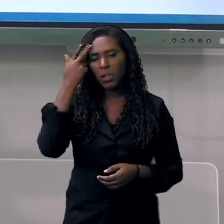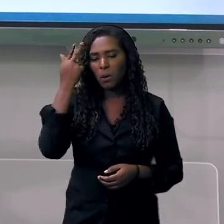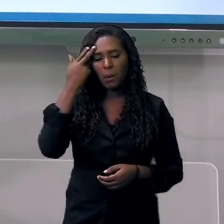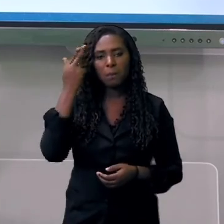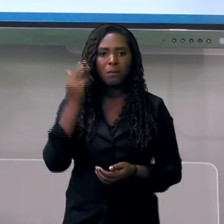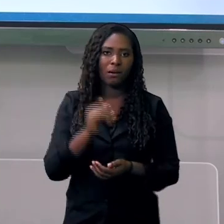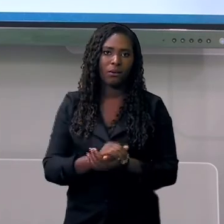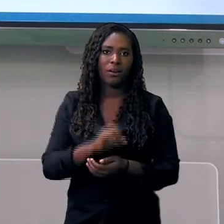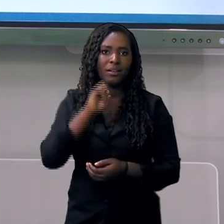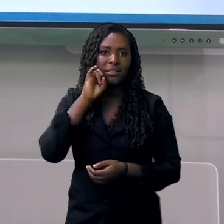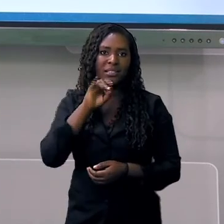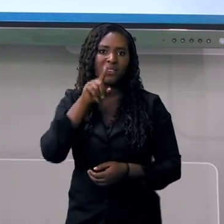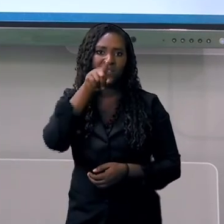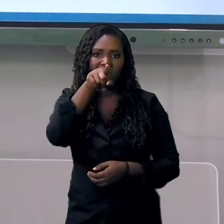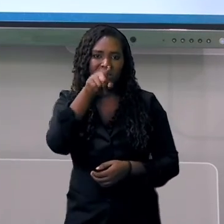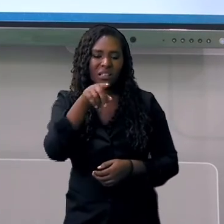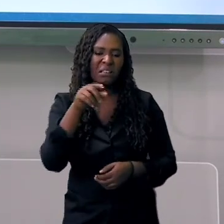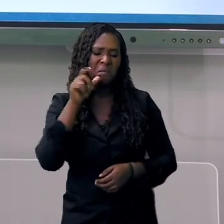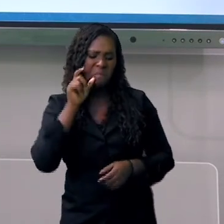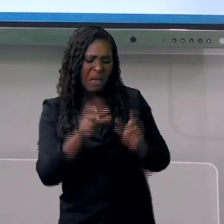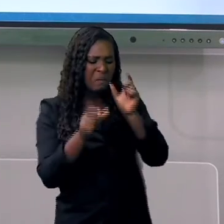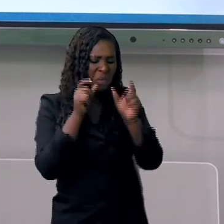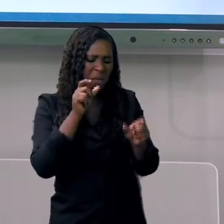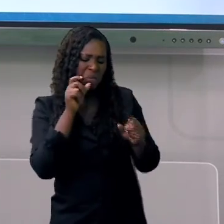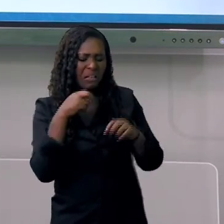se retraia ainda mais.